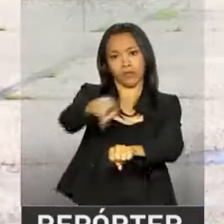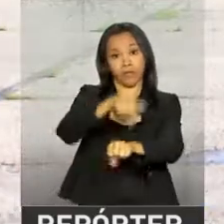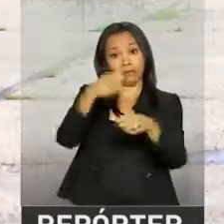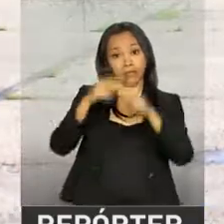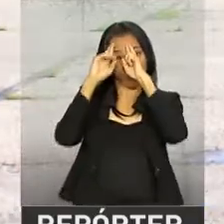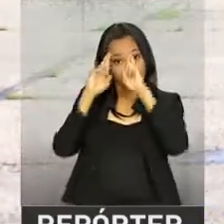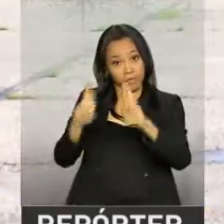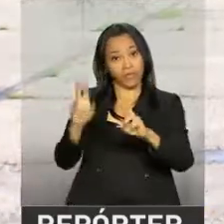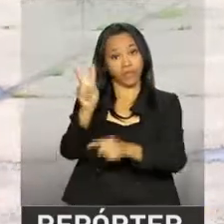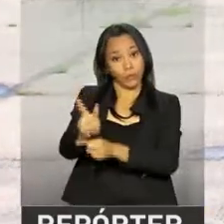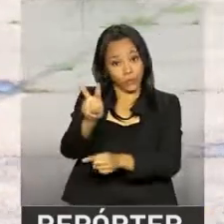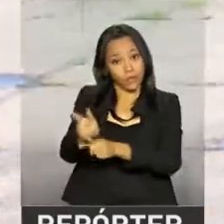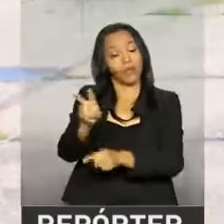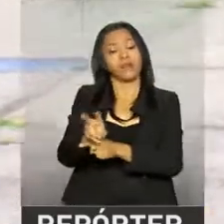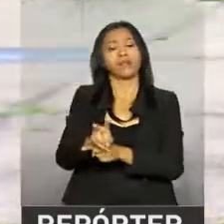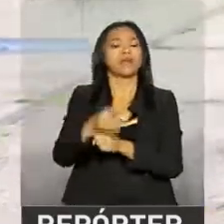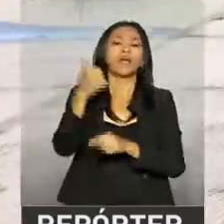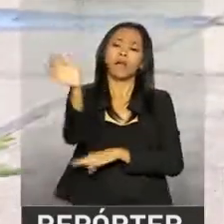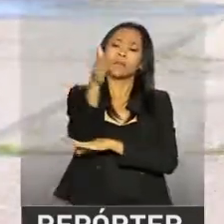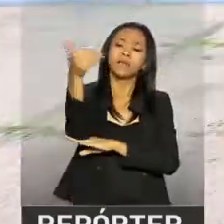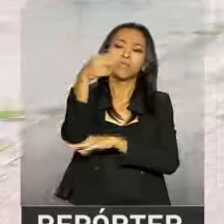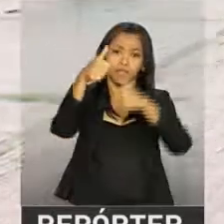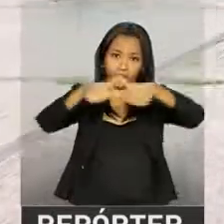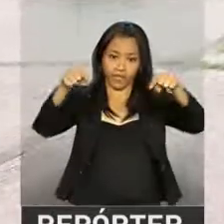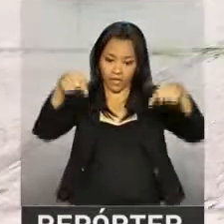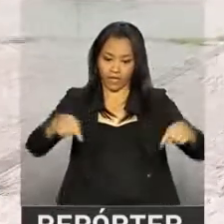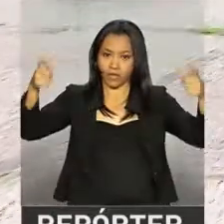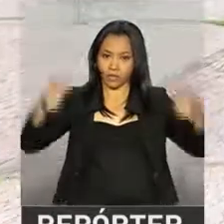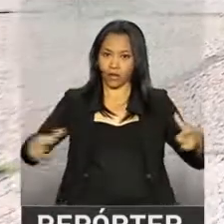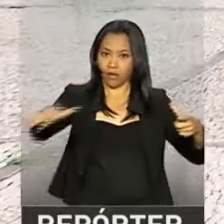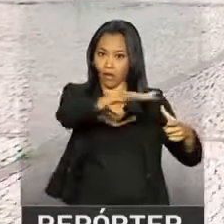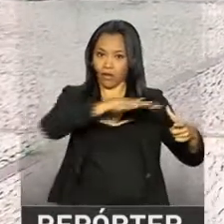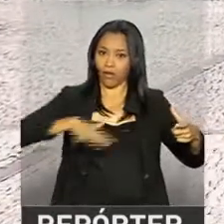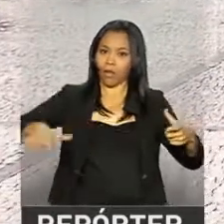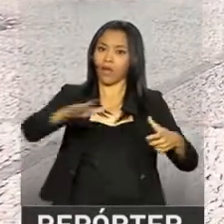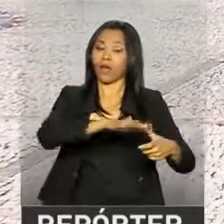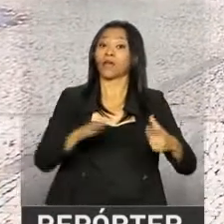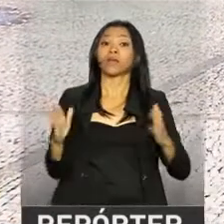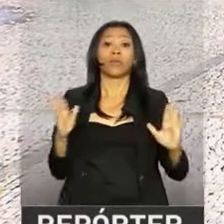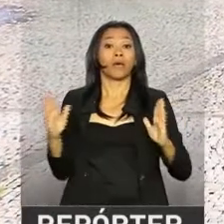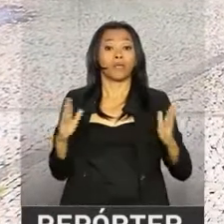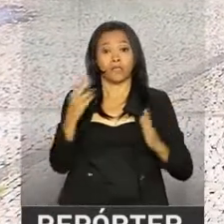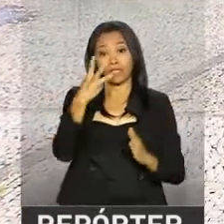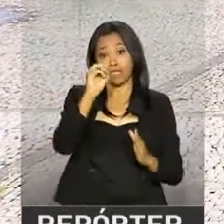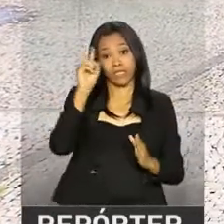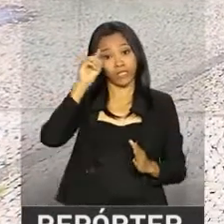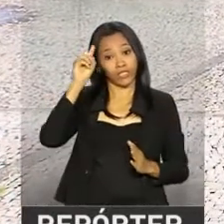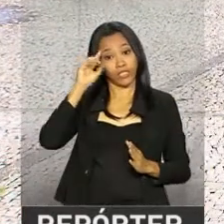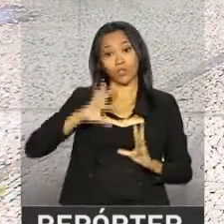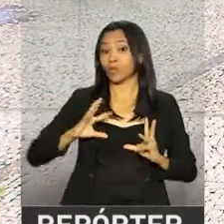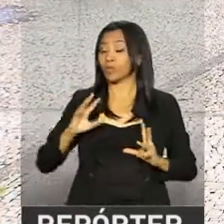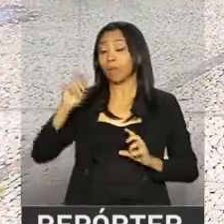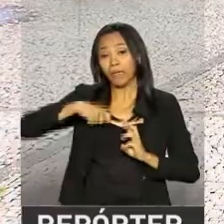respeitada e bem cuidada. Como a bandeira que fica aqui na Praça dos Três Poderes tem vida útil de cerca de 30 dias, todo